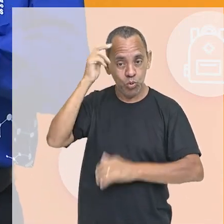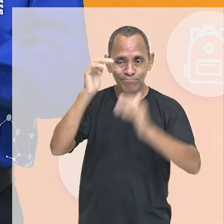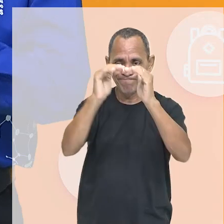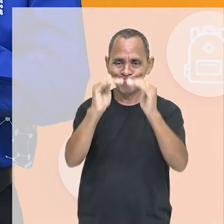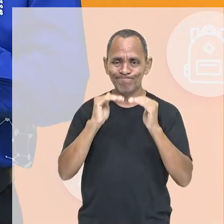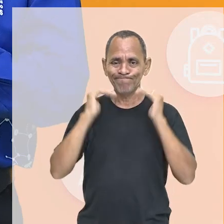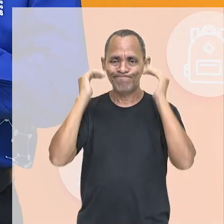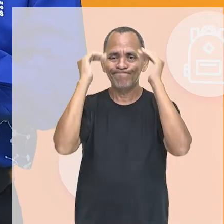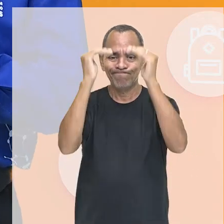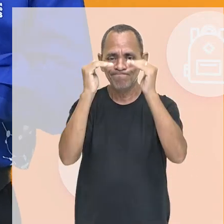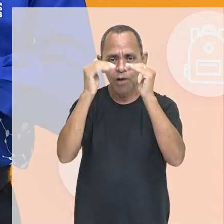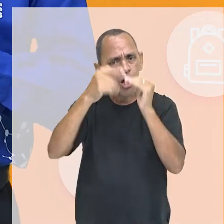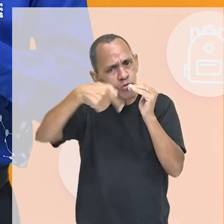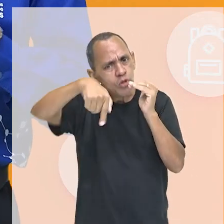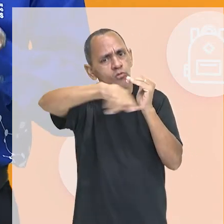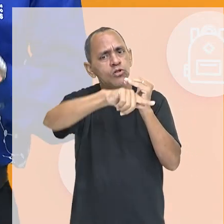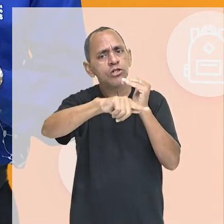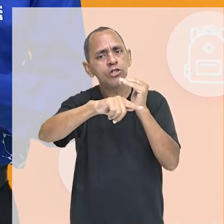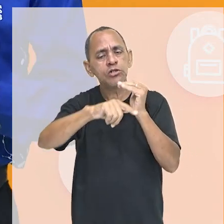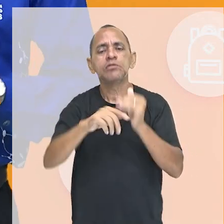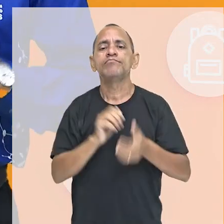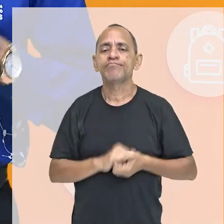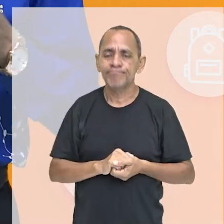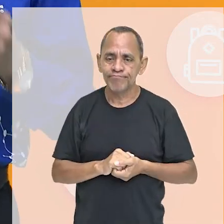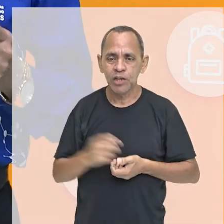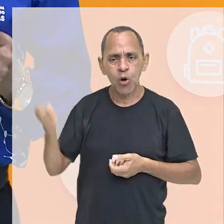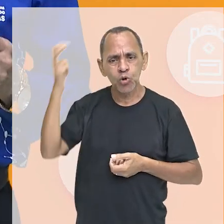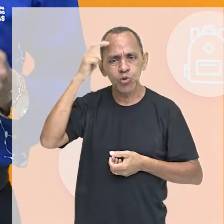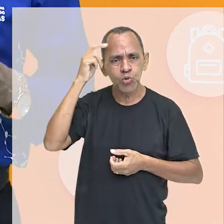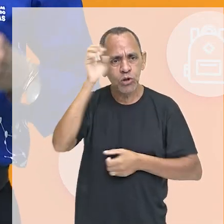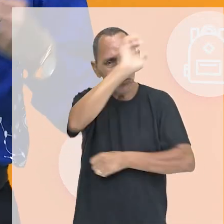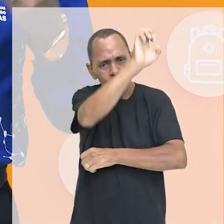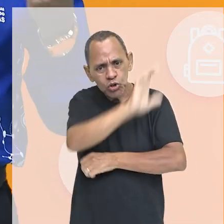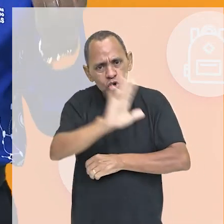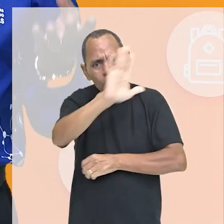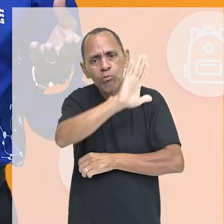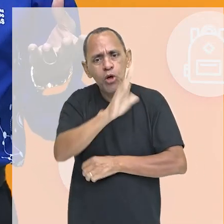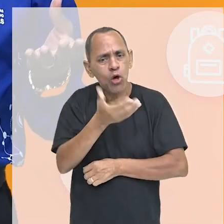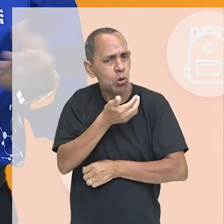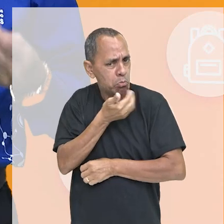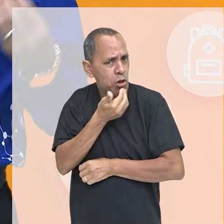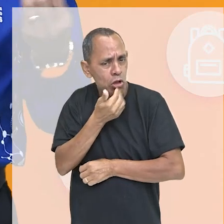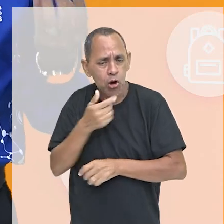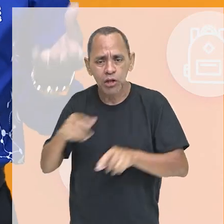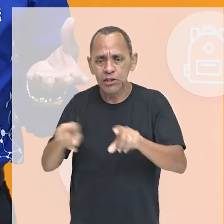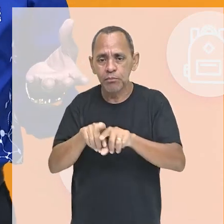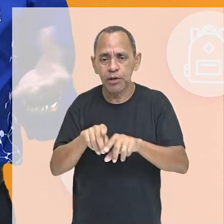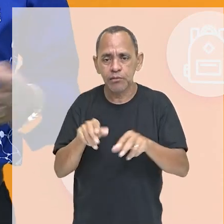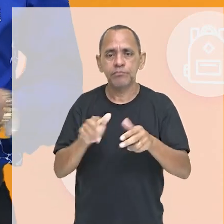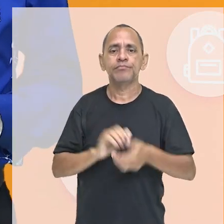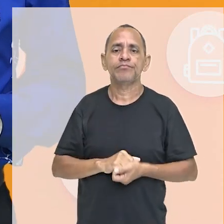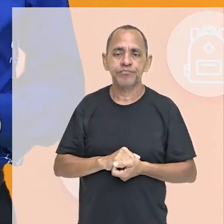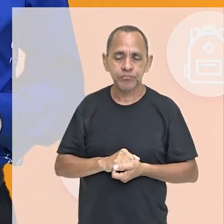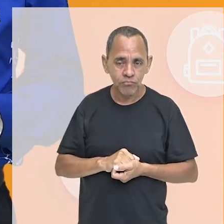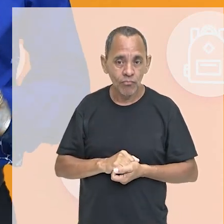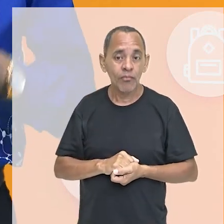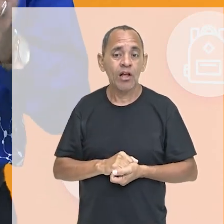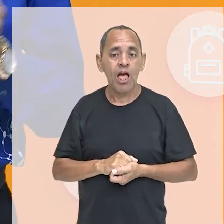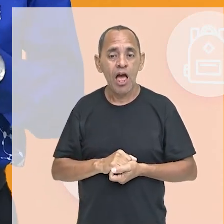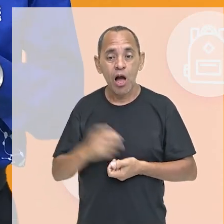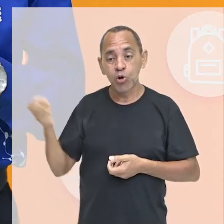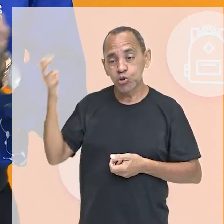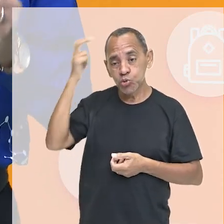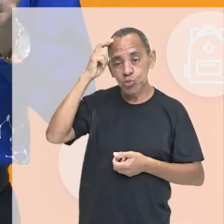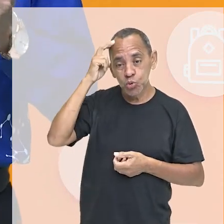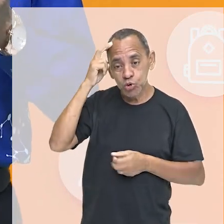que a cultura dos europeus é melhor que a cultura dos indígenas americanos, por exemplo.